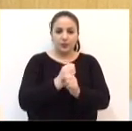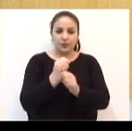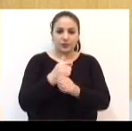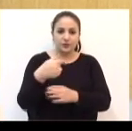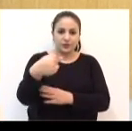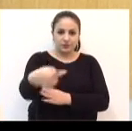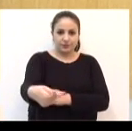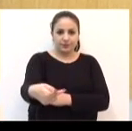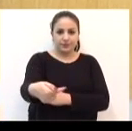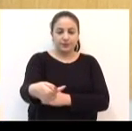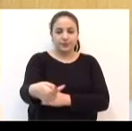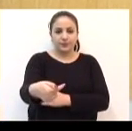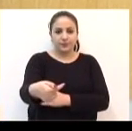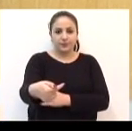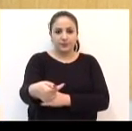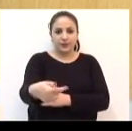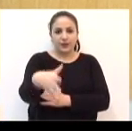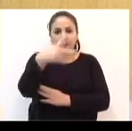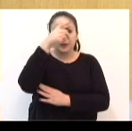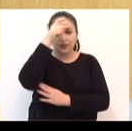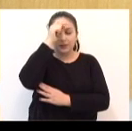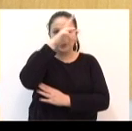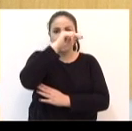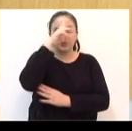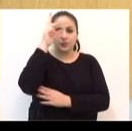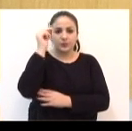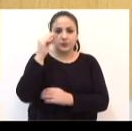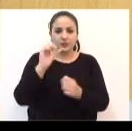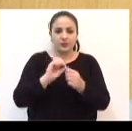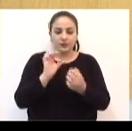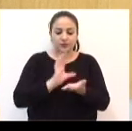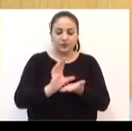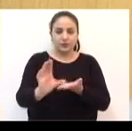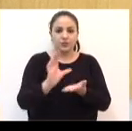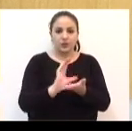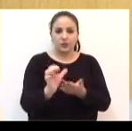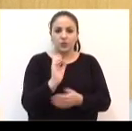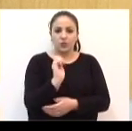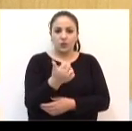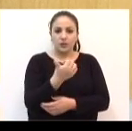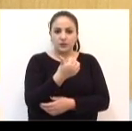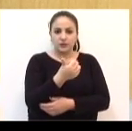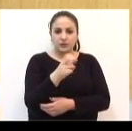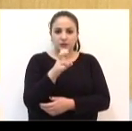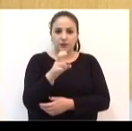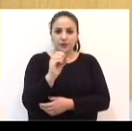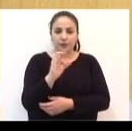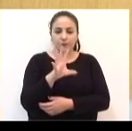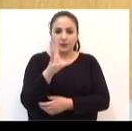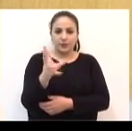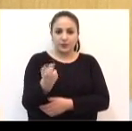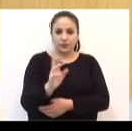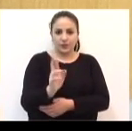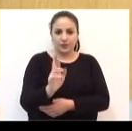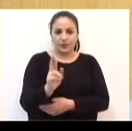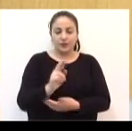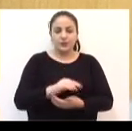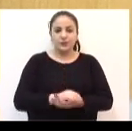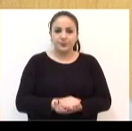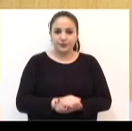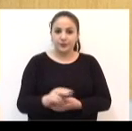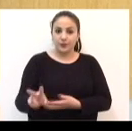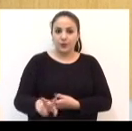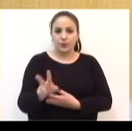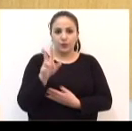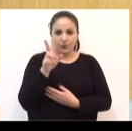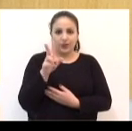vem. A previsão do Executivo é que sejam investidos quase 650 milhões de reais. O